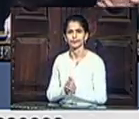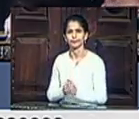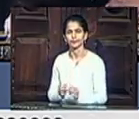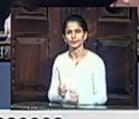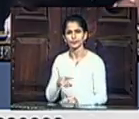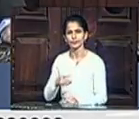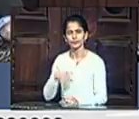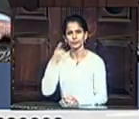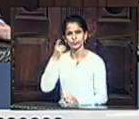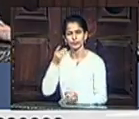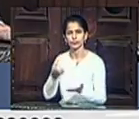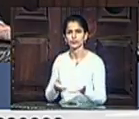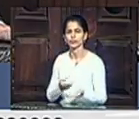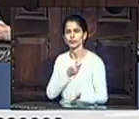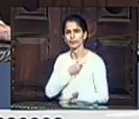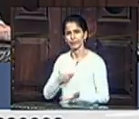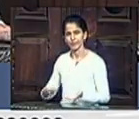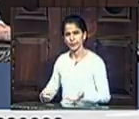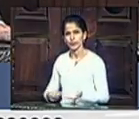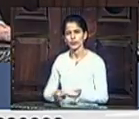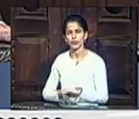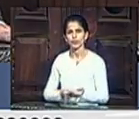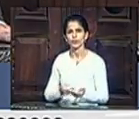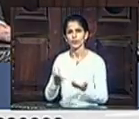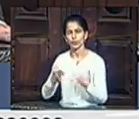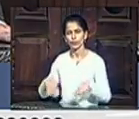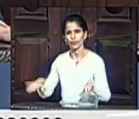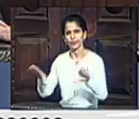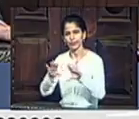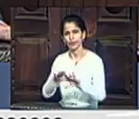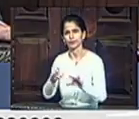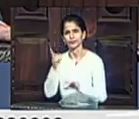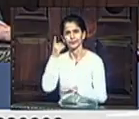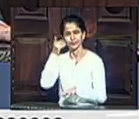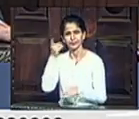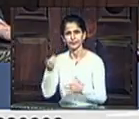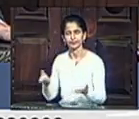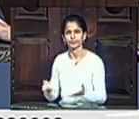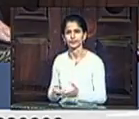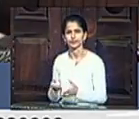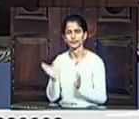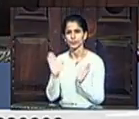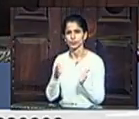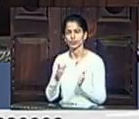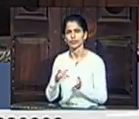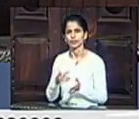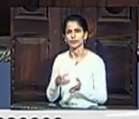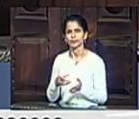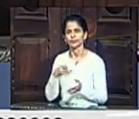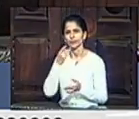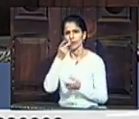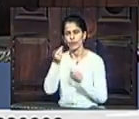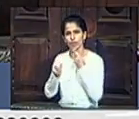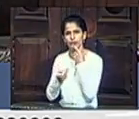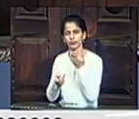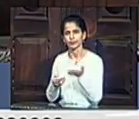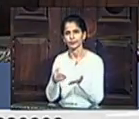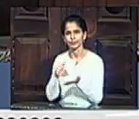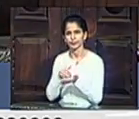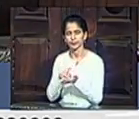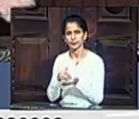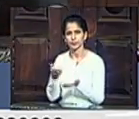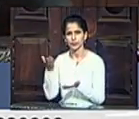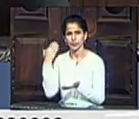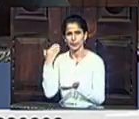Correia. Senhor presidente, senhores deputados, como eu disse aqui no meu último